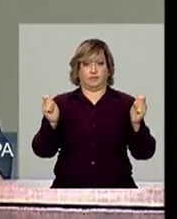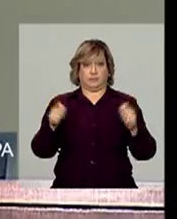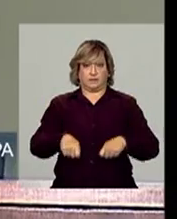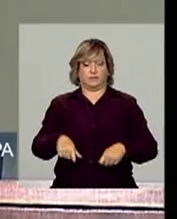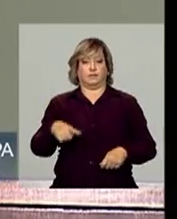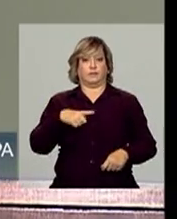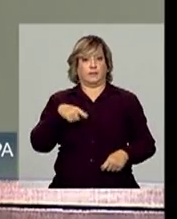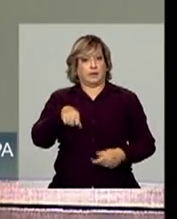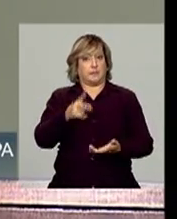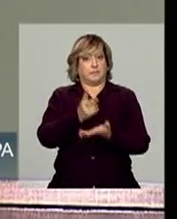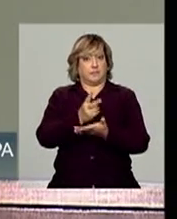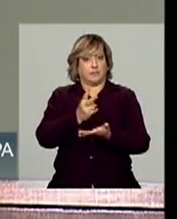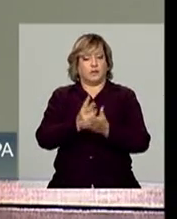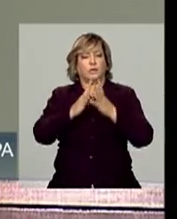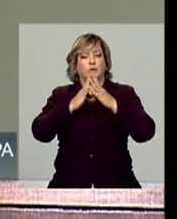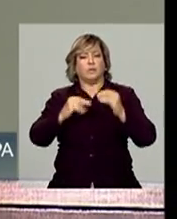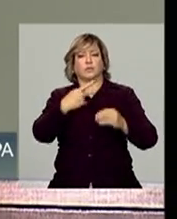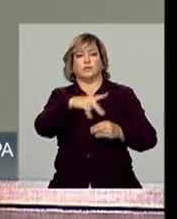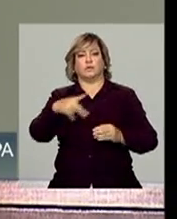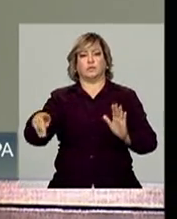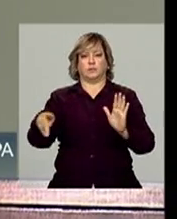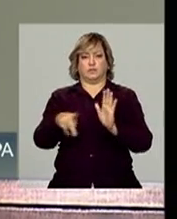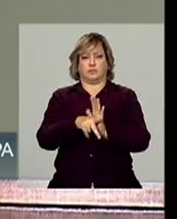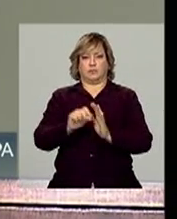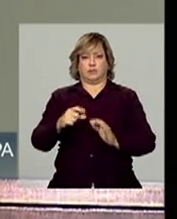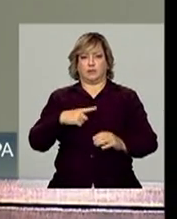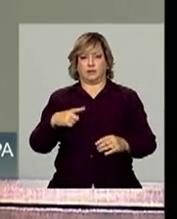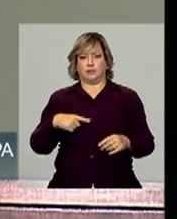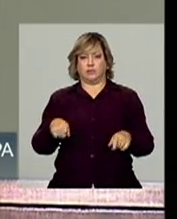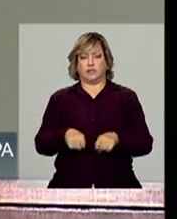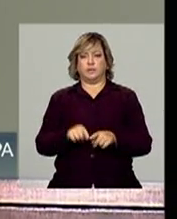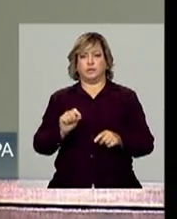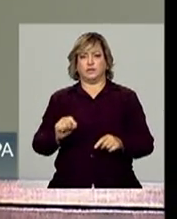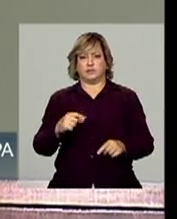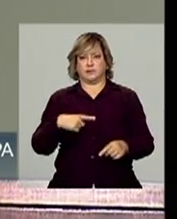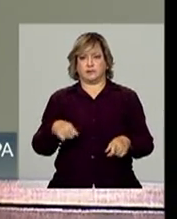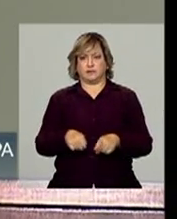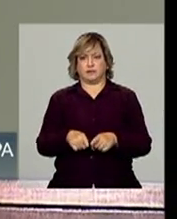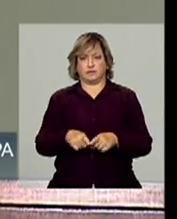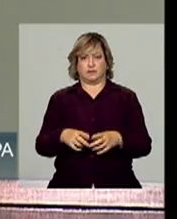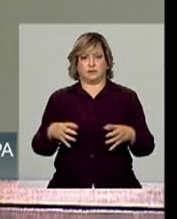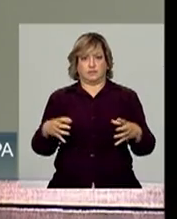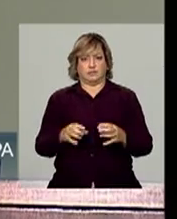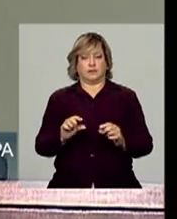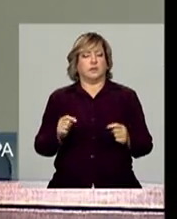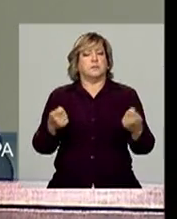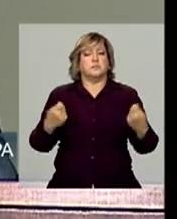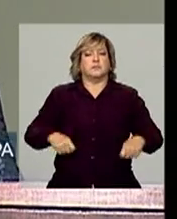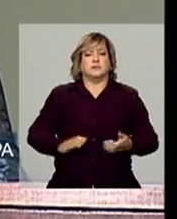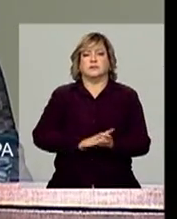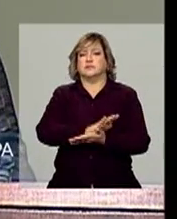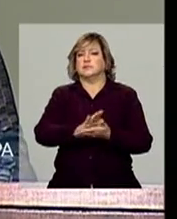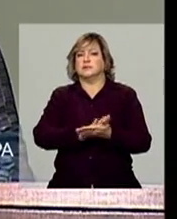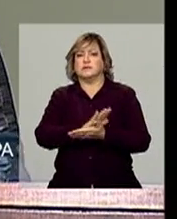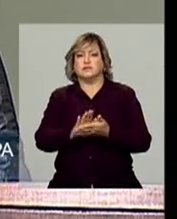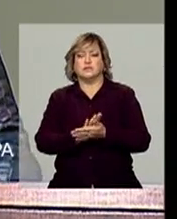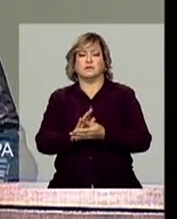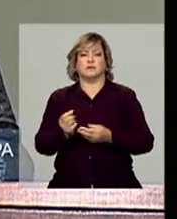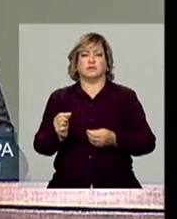de solucionar os seus problemas e não necessite de nenhuma